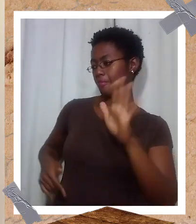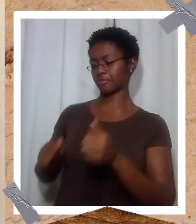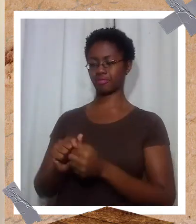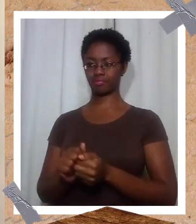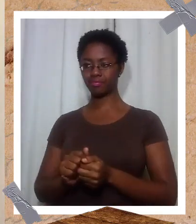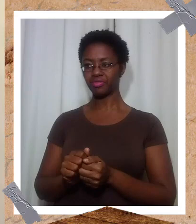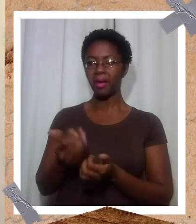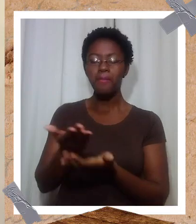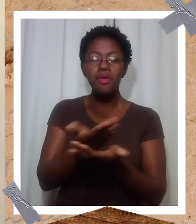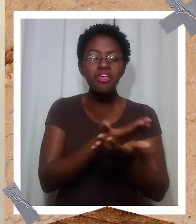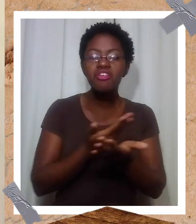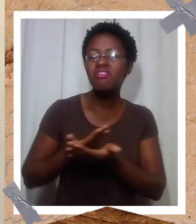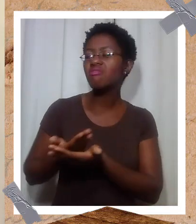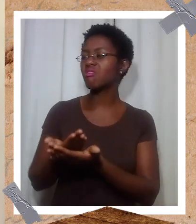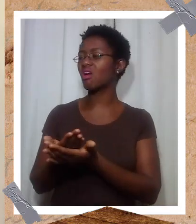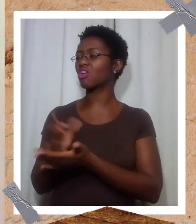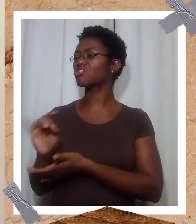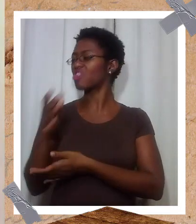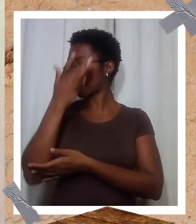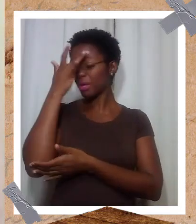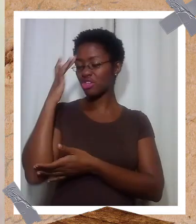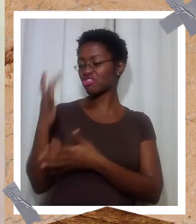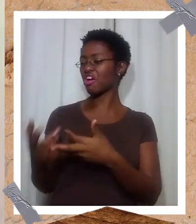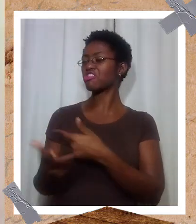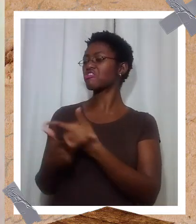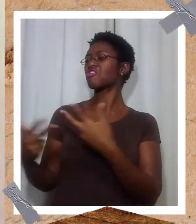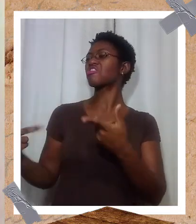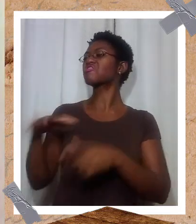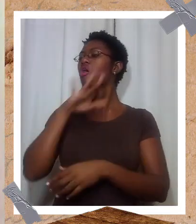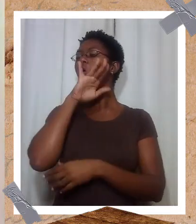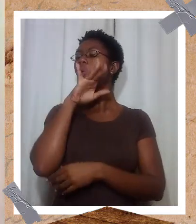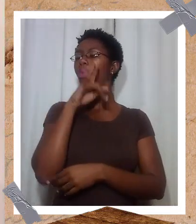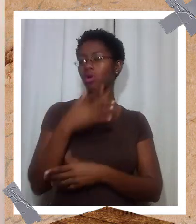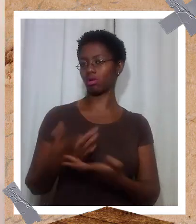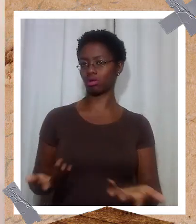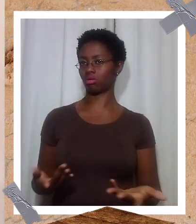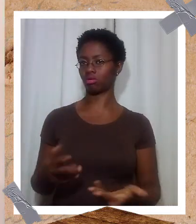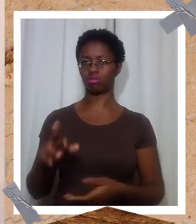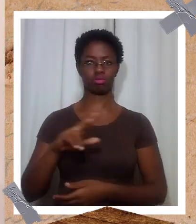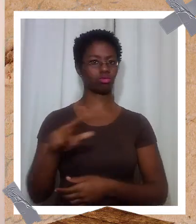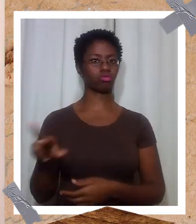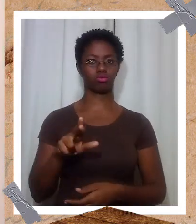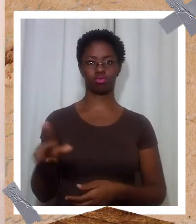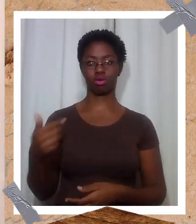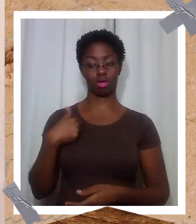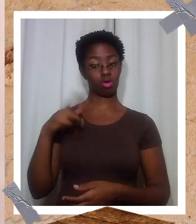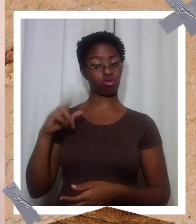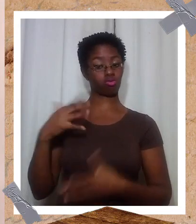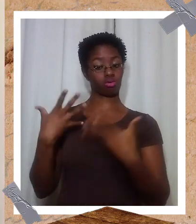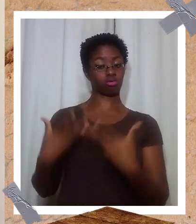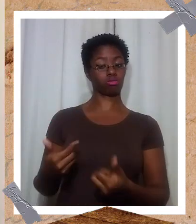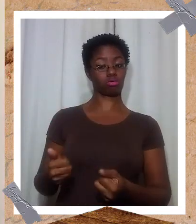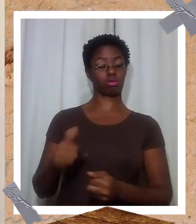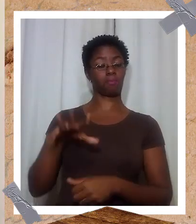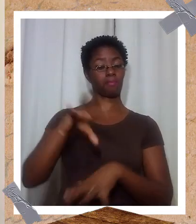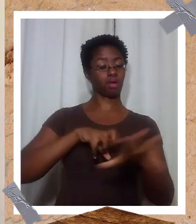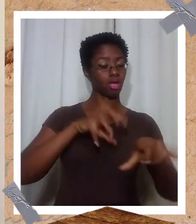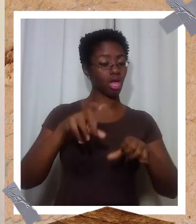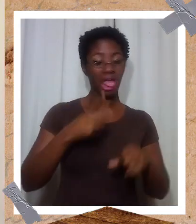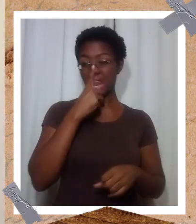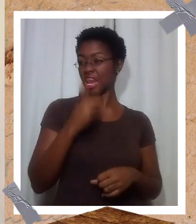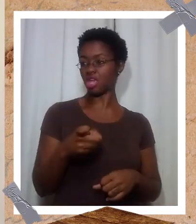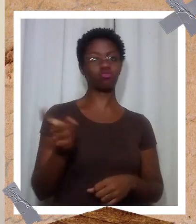mendigo, entre outras coisas que está ligado ao verbo pejorativo do catador de lixo. Por isso eu nunca aceitei se chamar de catador de lixo, sim catador de material